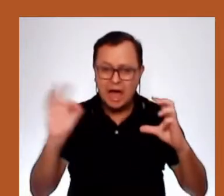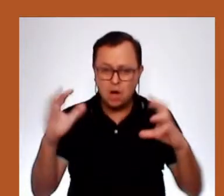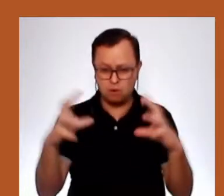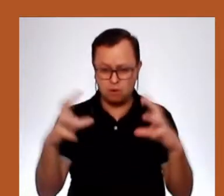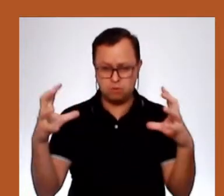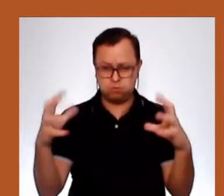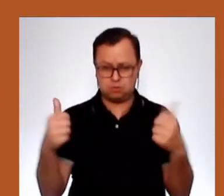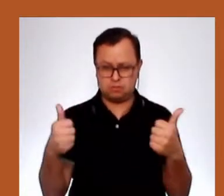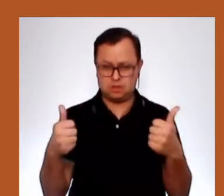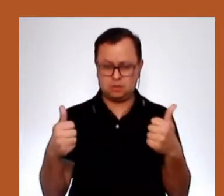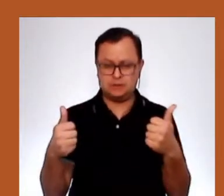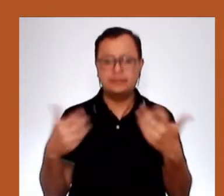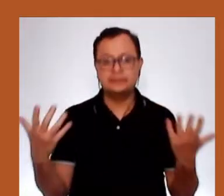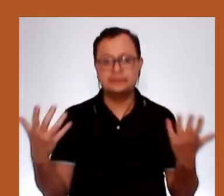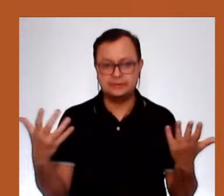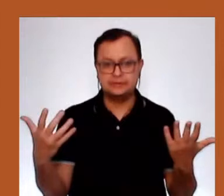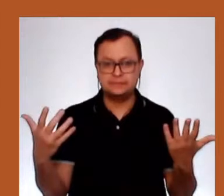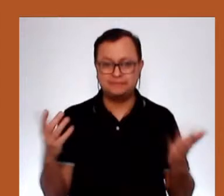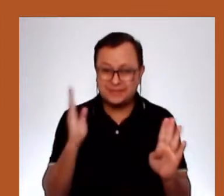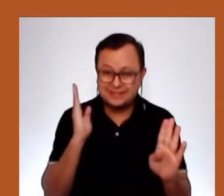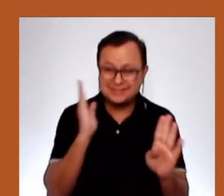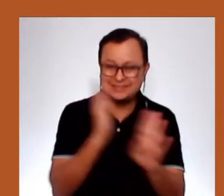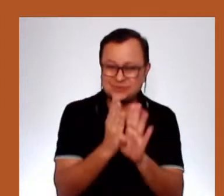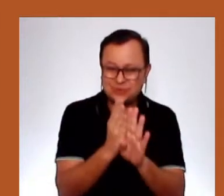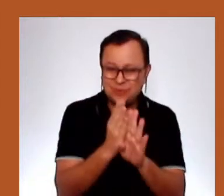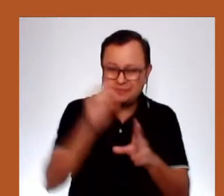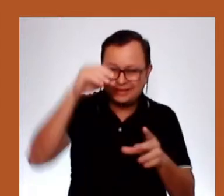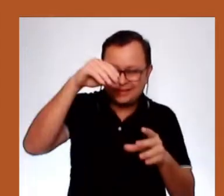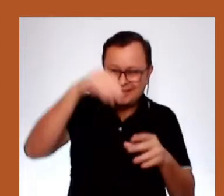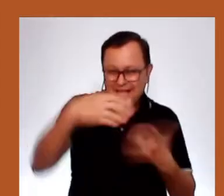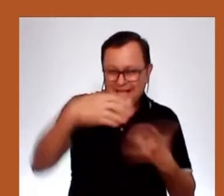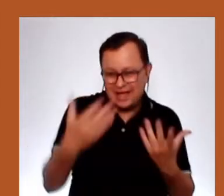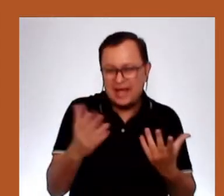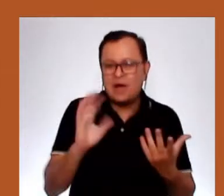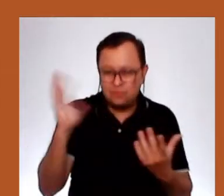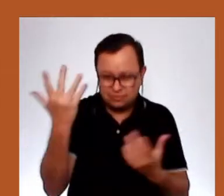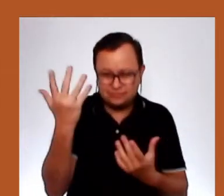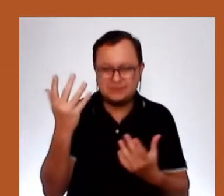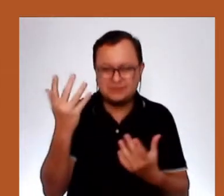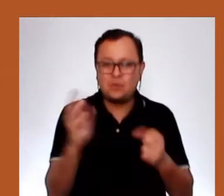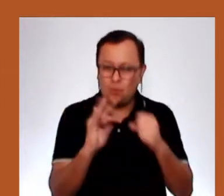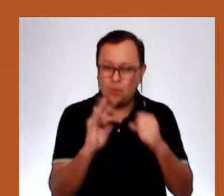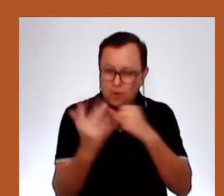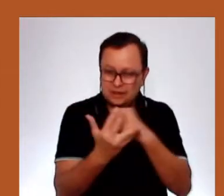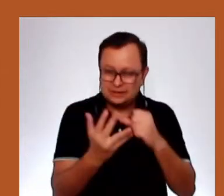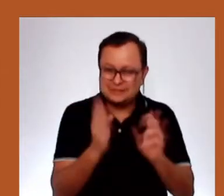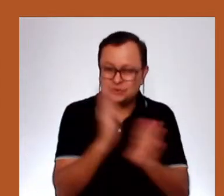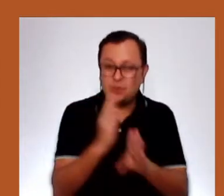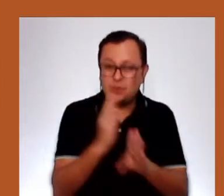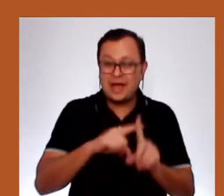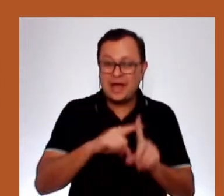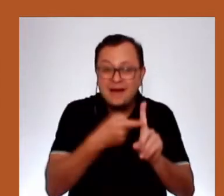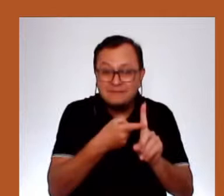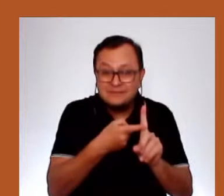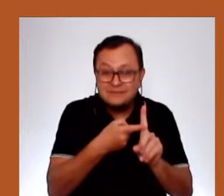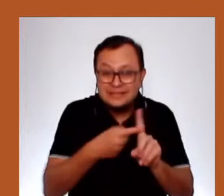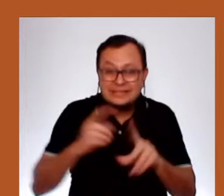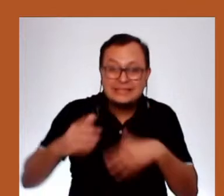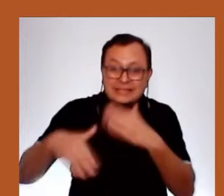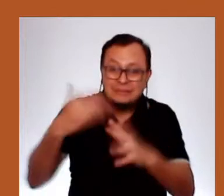ela descobre dentro da quarentena que está grávida, descobre dentro da quarentena que perdeu o filho,